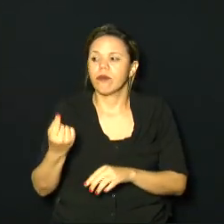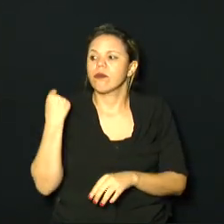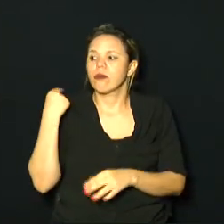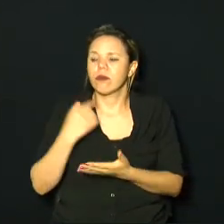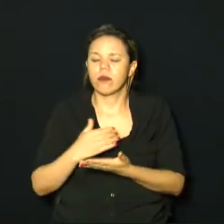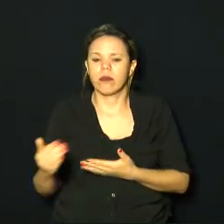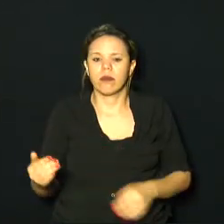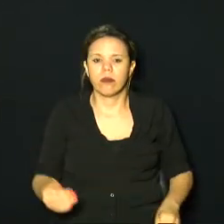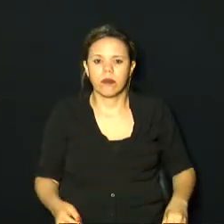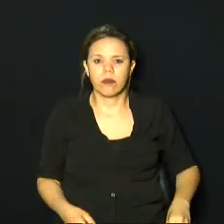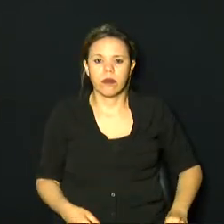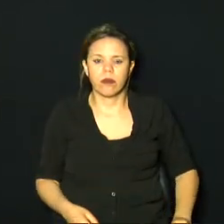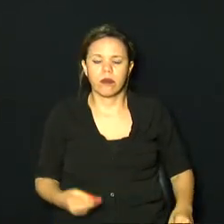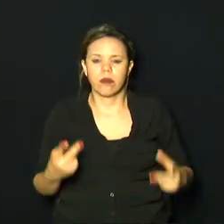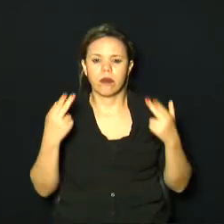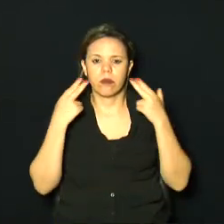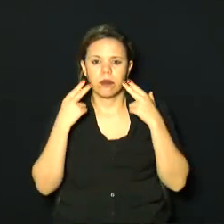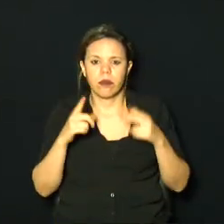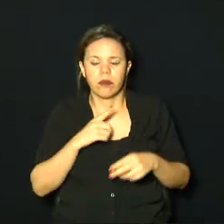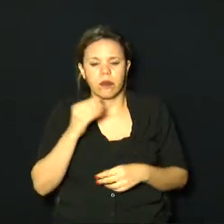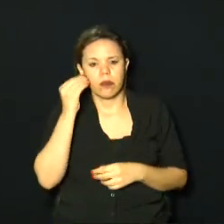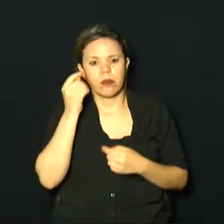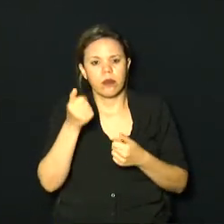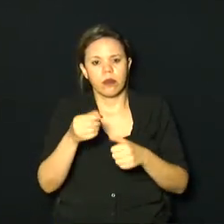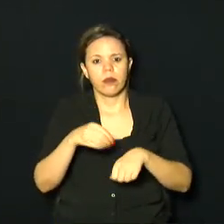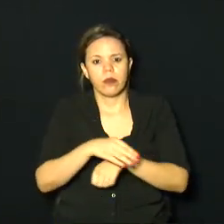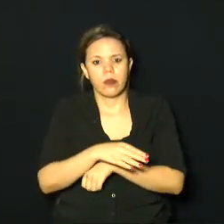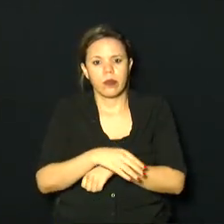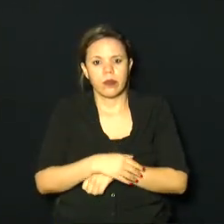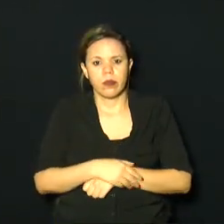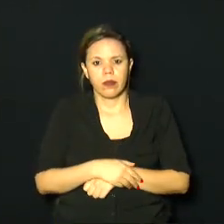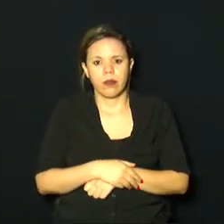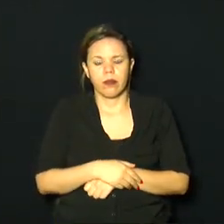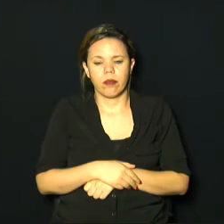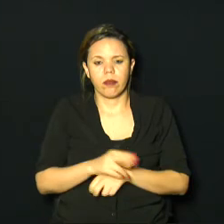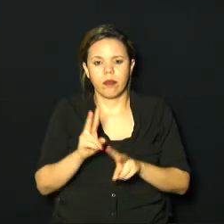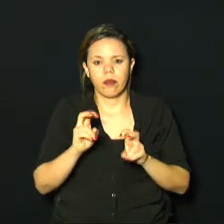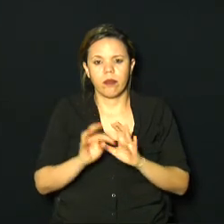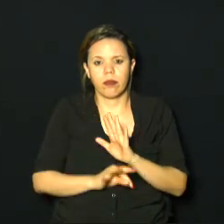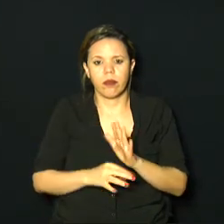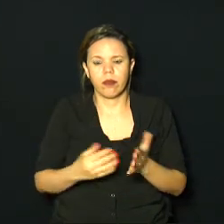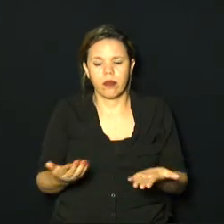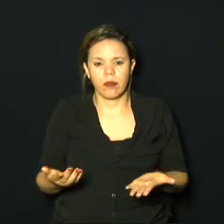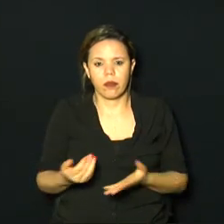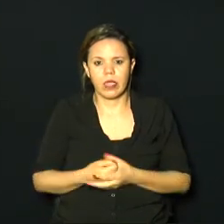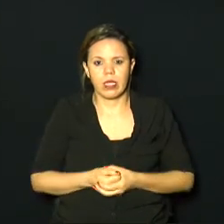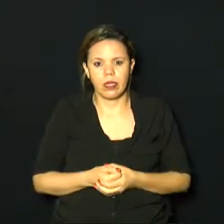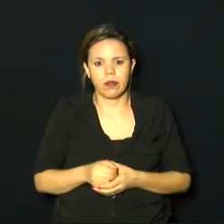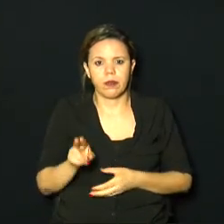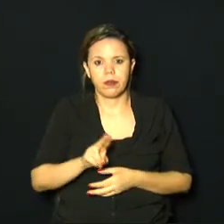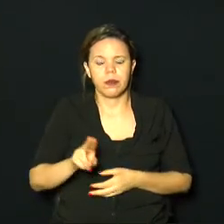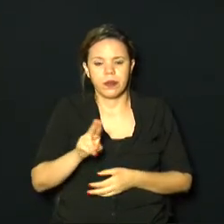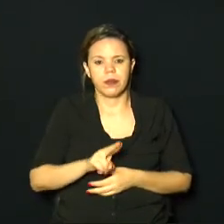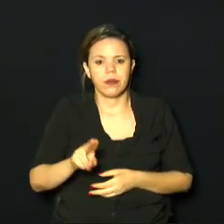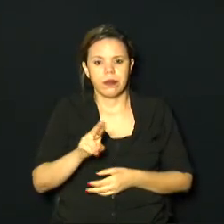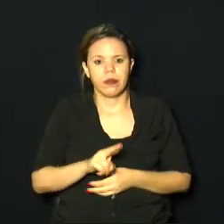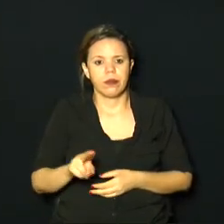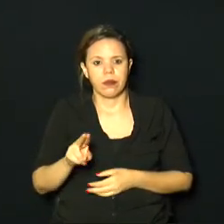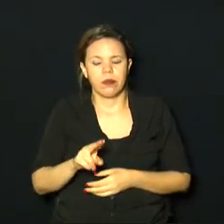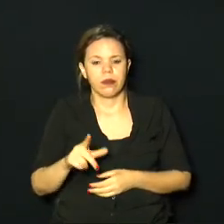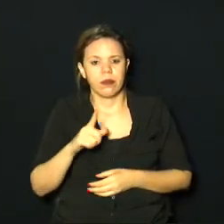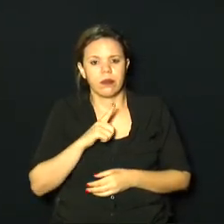Um rótulo que normalmente tentam colocar nas ocupações, né, o termo lá que utilizam, né, que a ocupação tem que